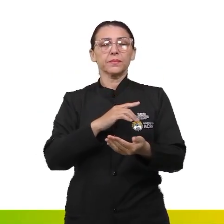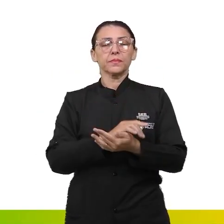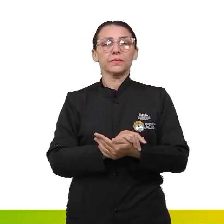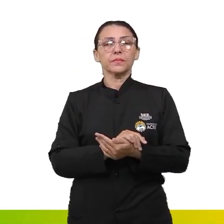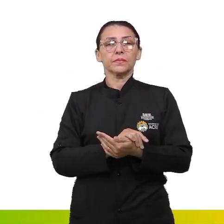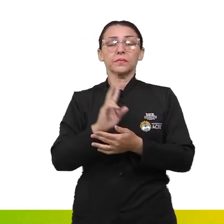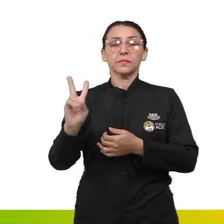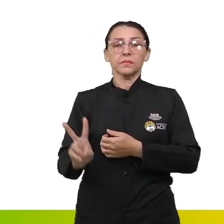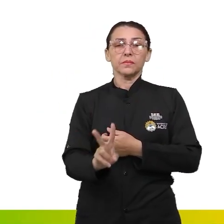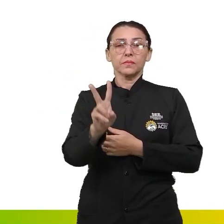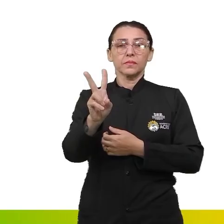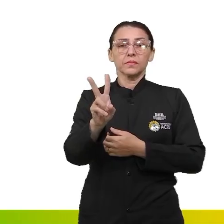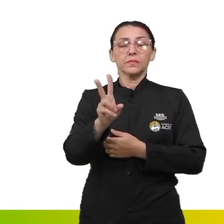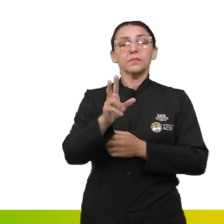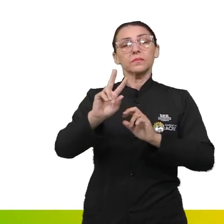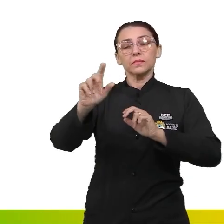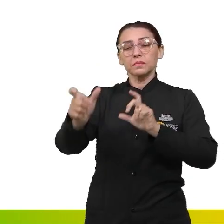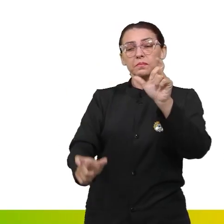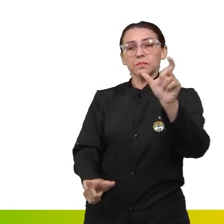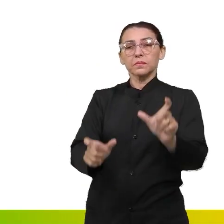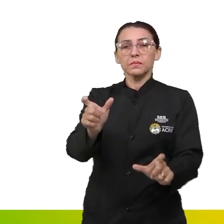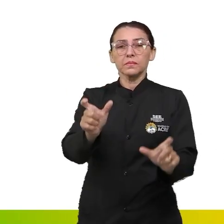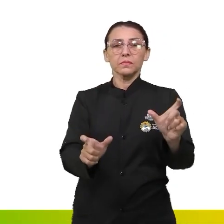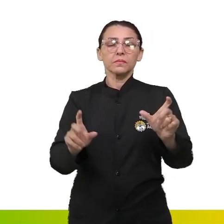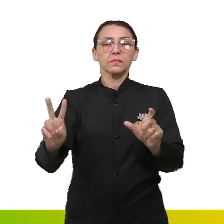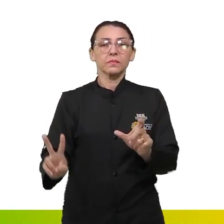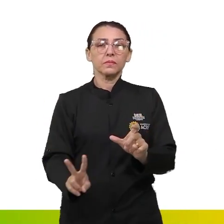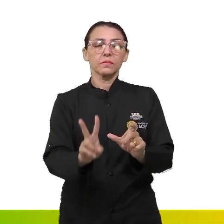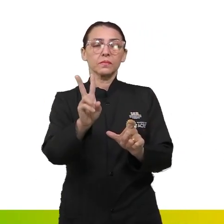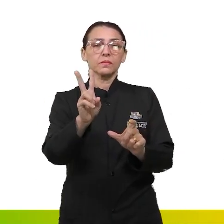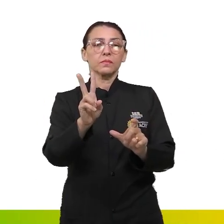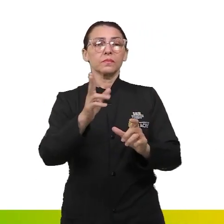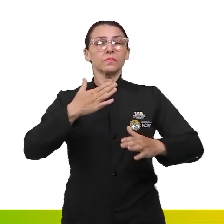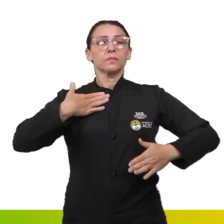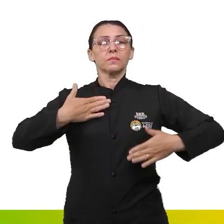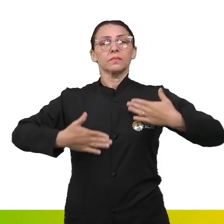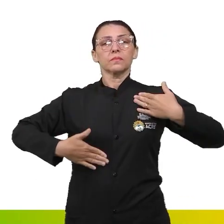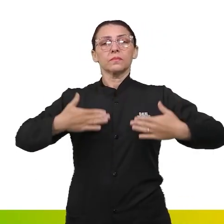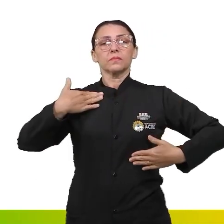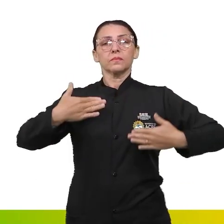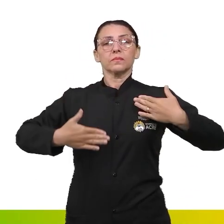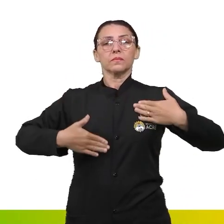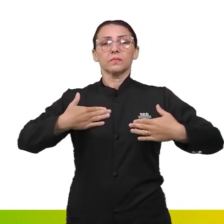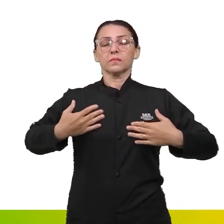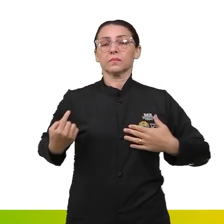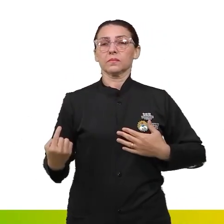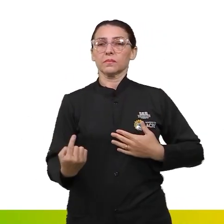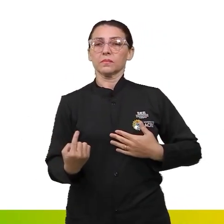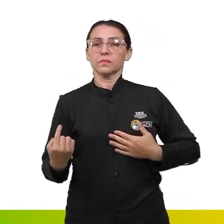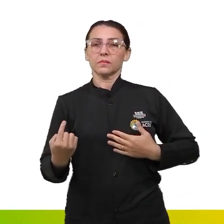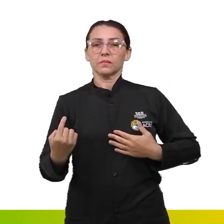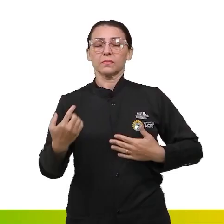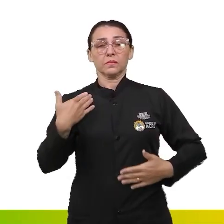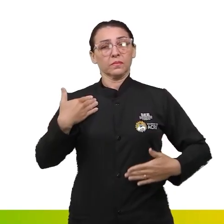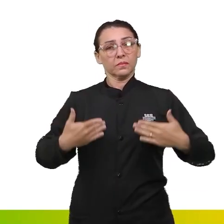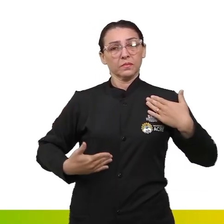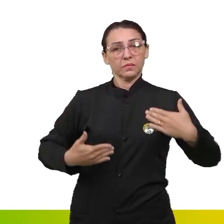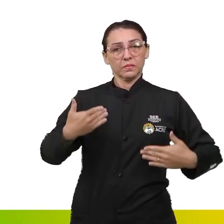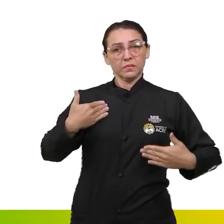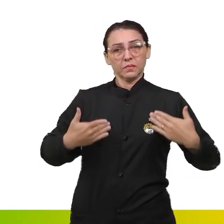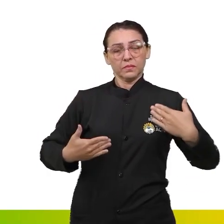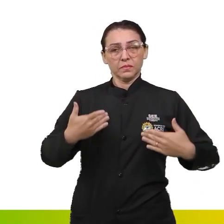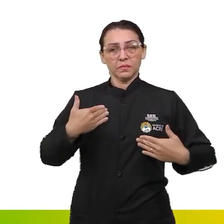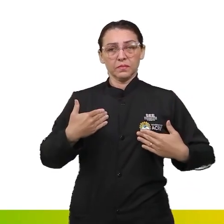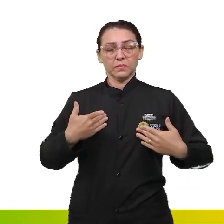a valorização do ser humano, a valorização do corpo humano, do individualismo humano,